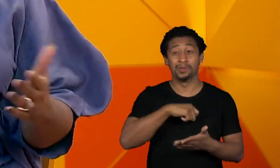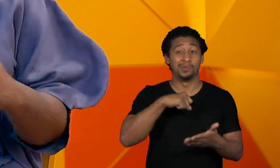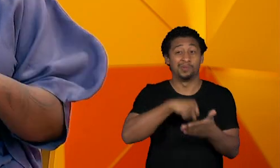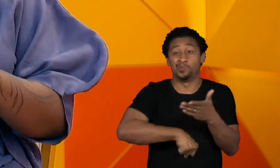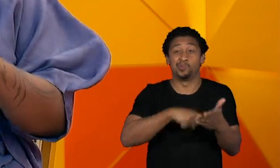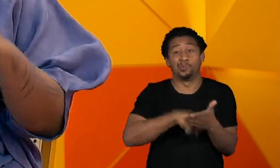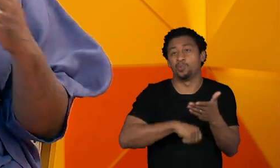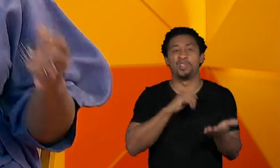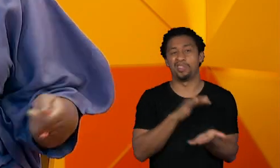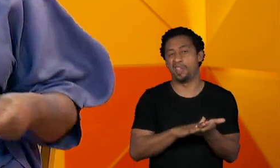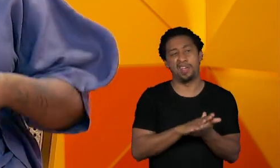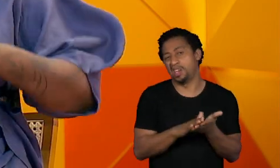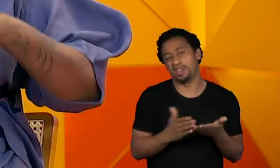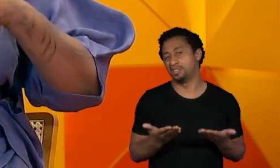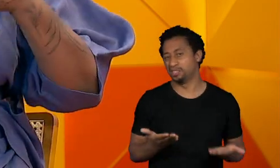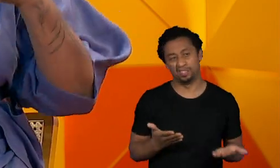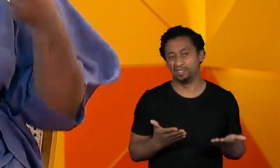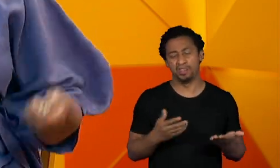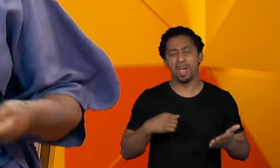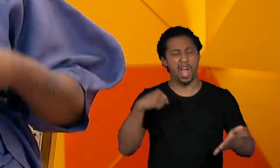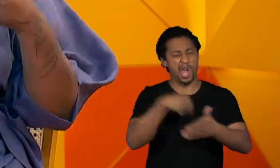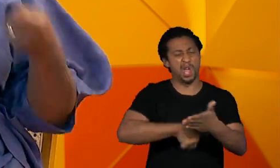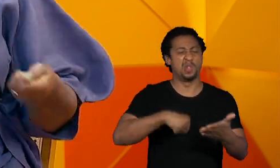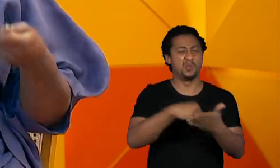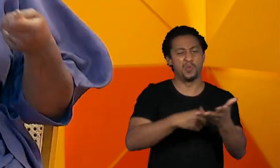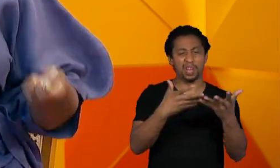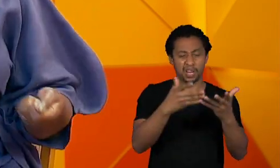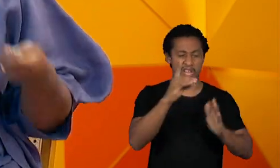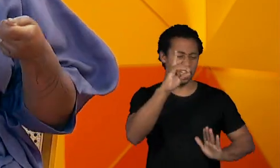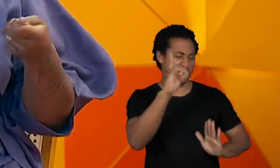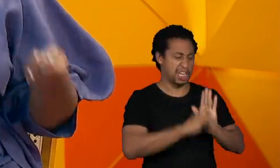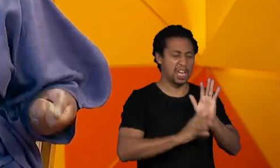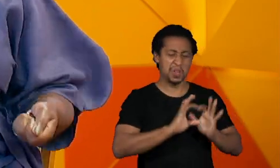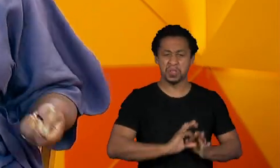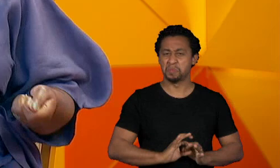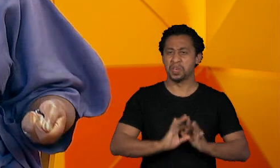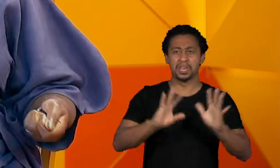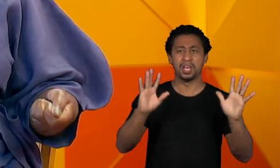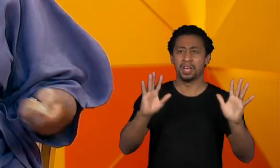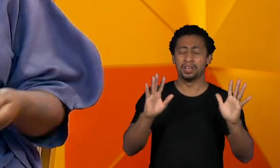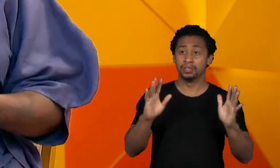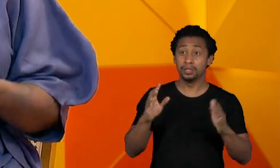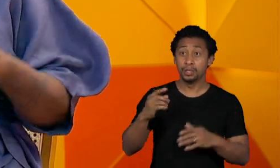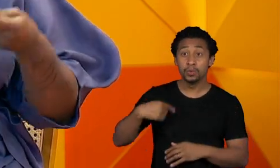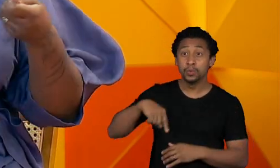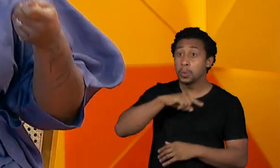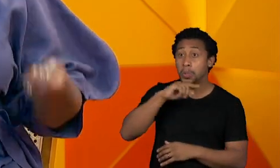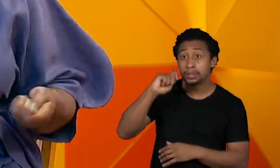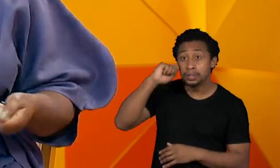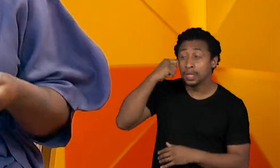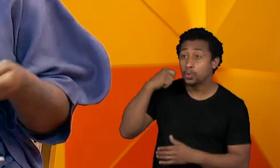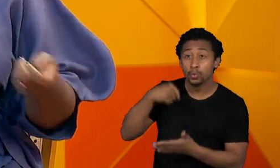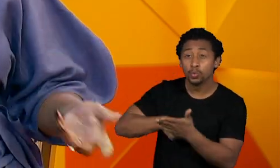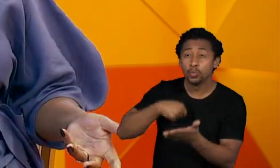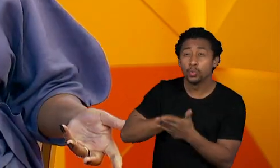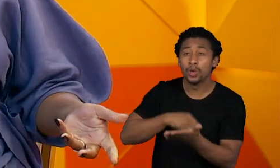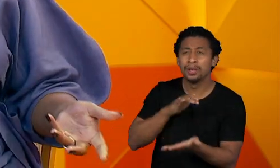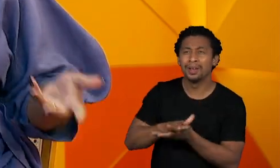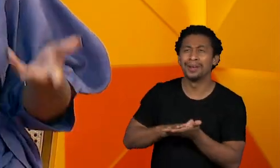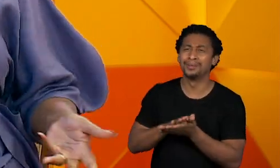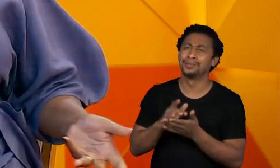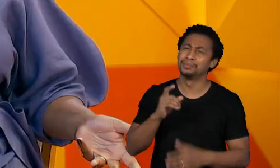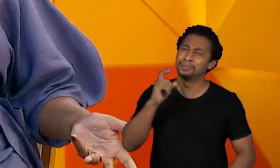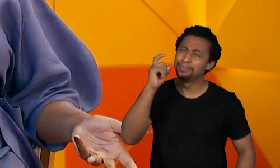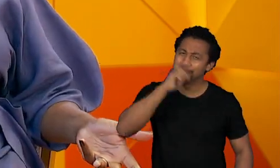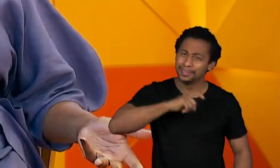Que a luta pelo direito da liberdade não faz parte da nossa história. Isso é uma mentira. Acho que a gente tem aqui no programa